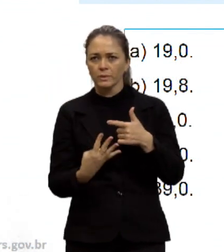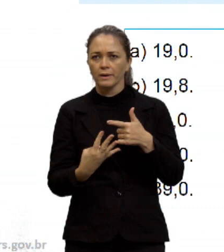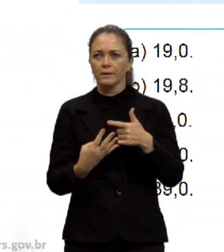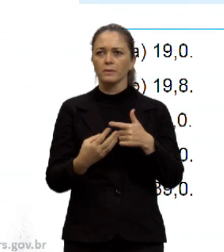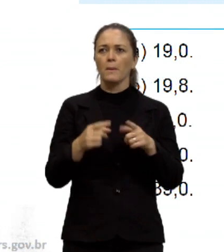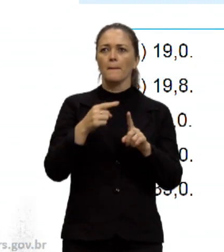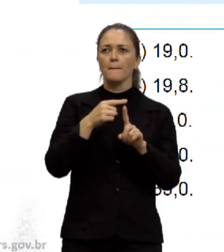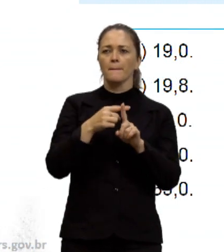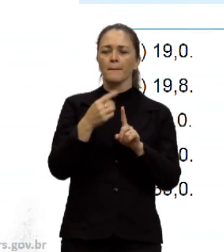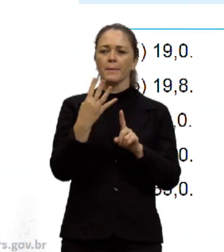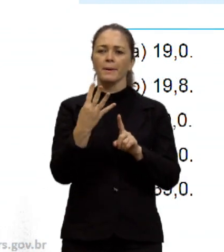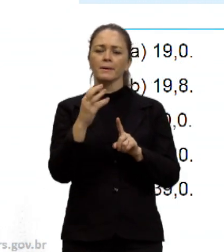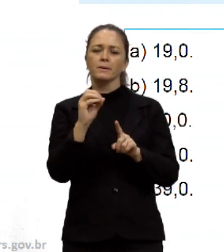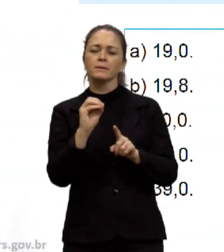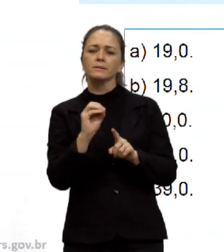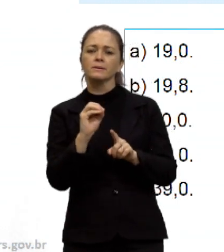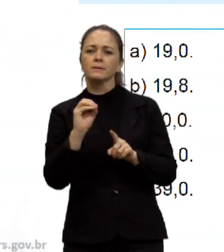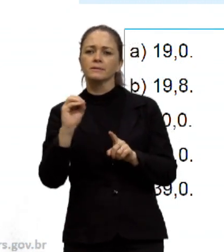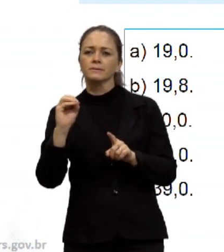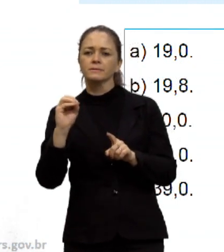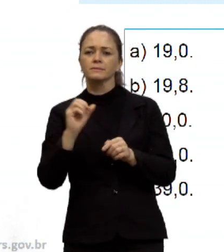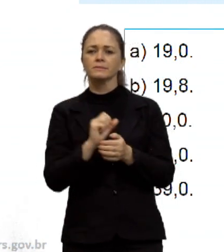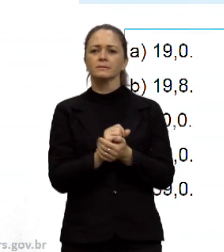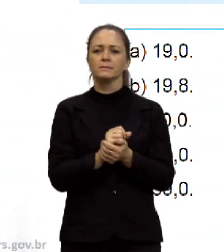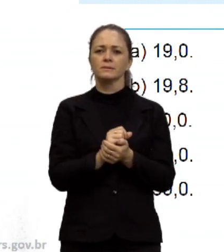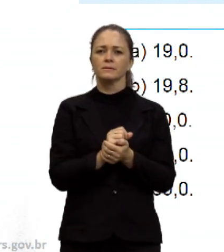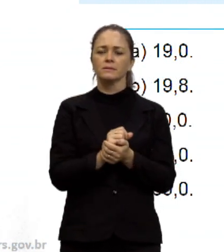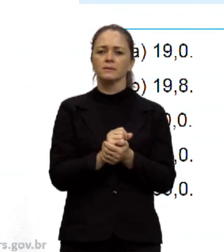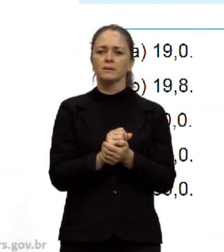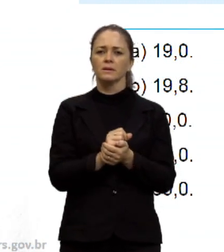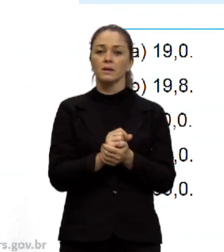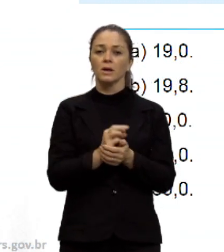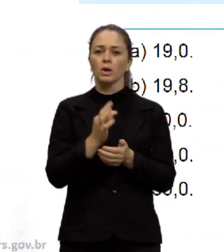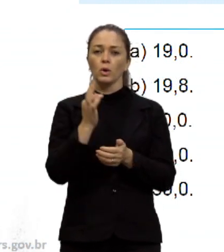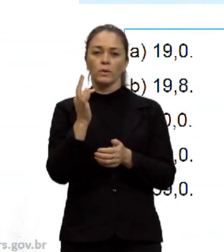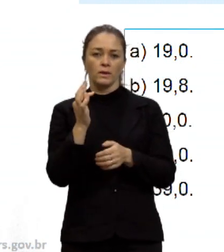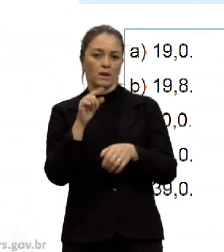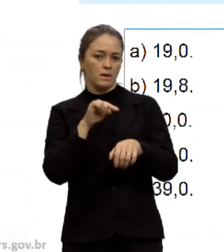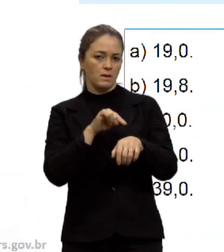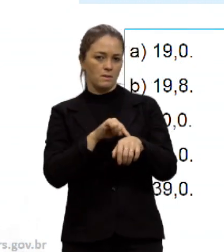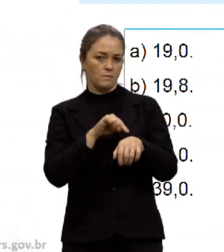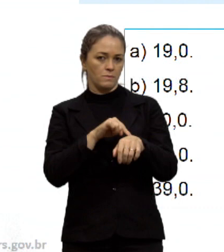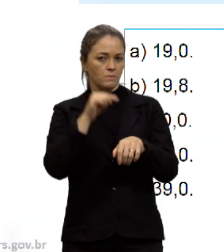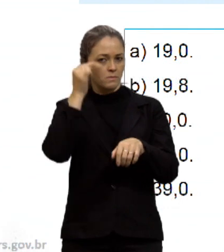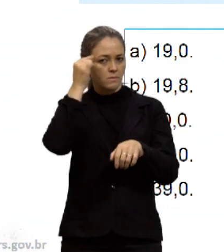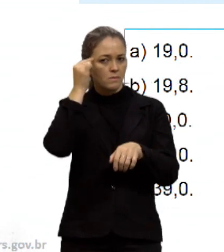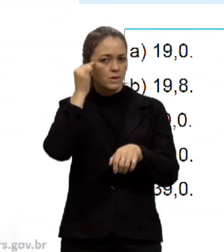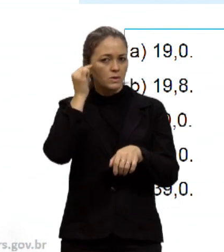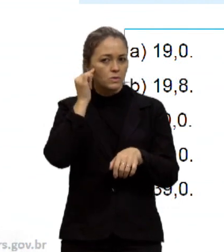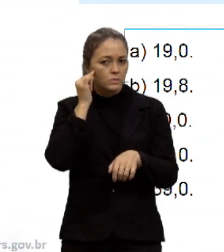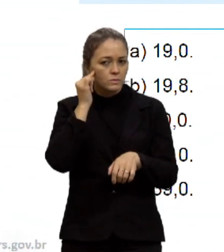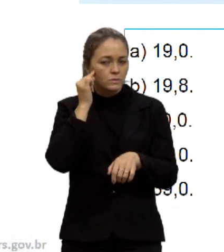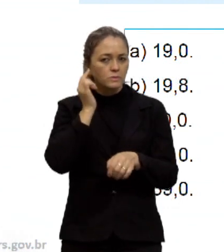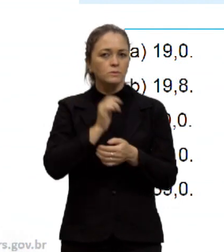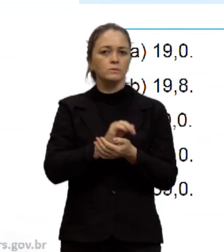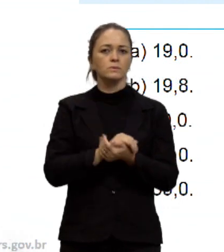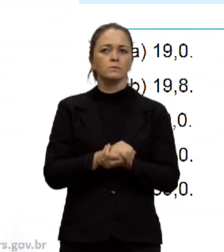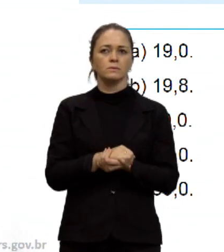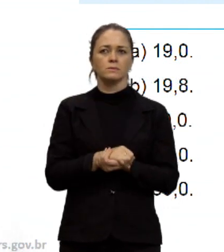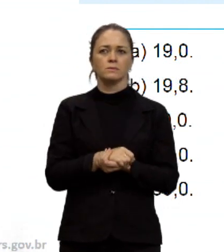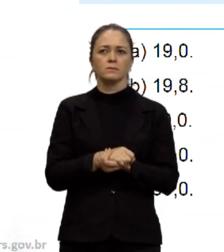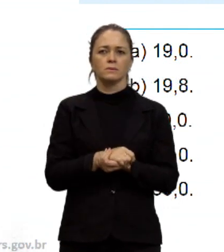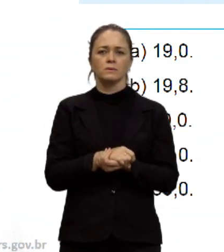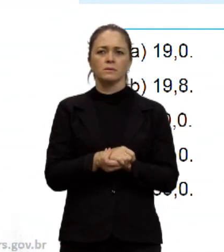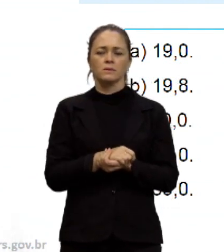400, onde, ó, com T em minutos, ou seja, esse tempo dado em minutos.